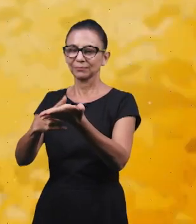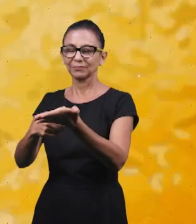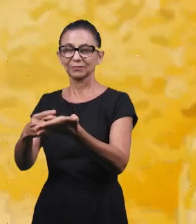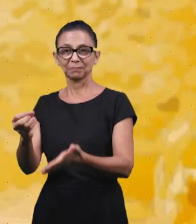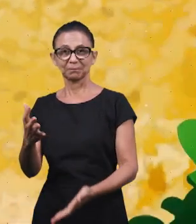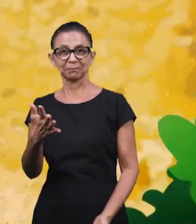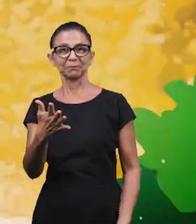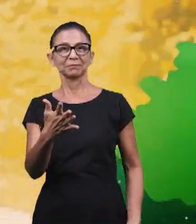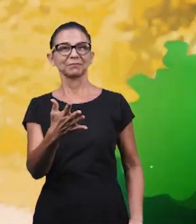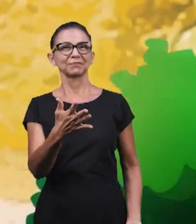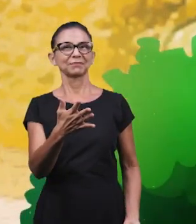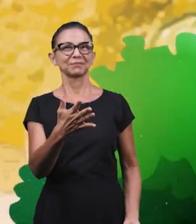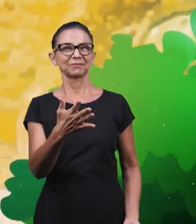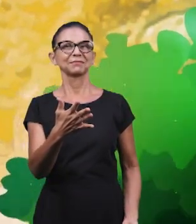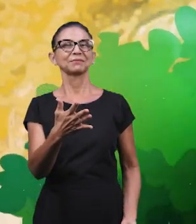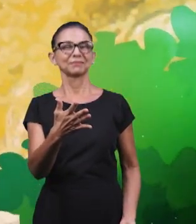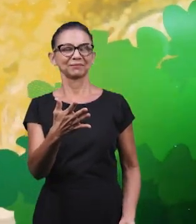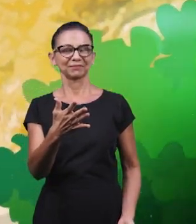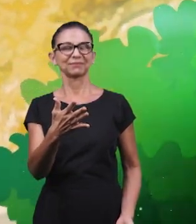Jesus, nova aliança